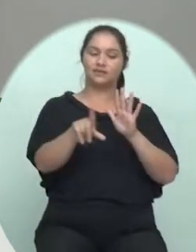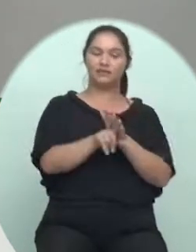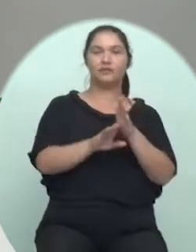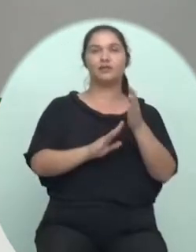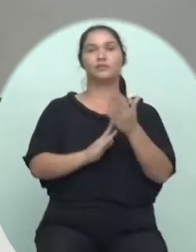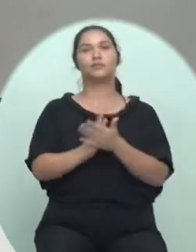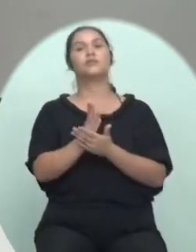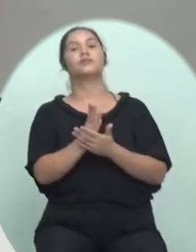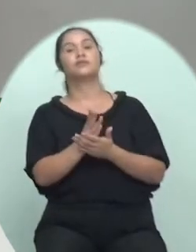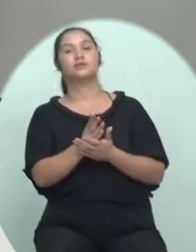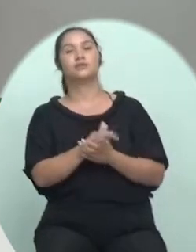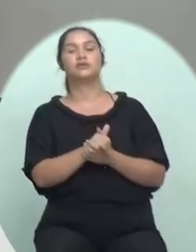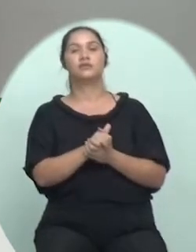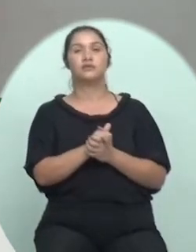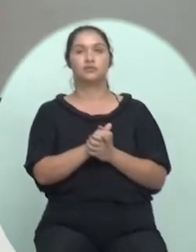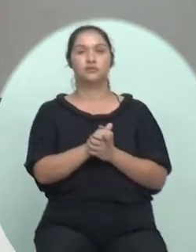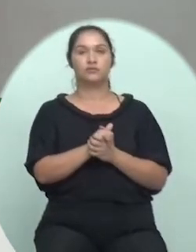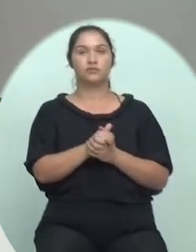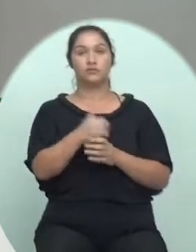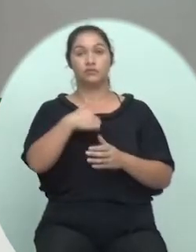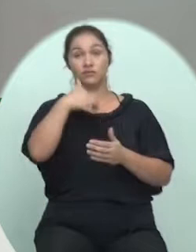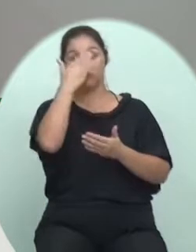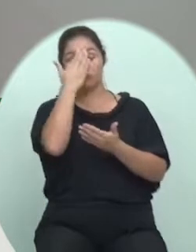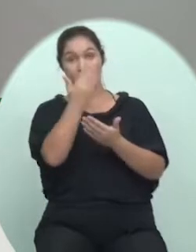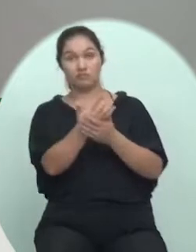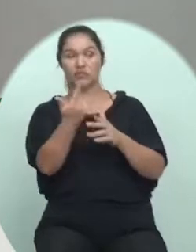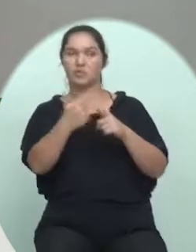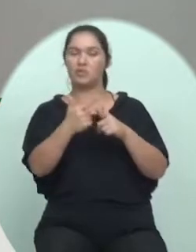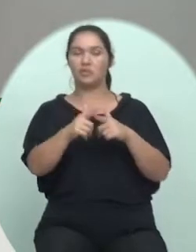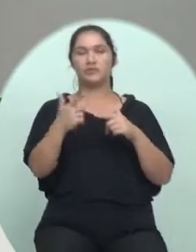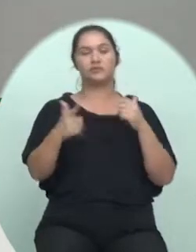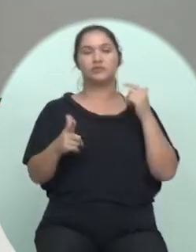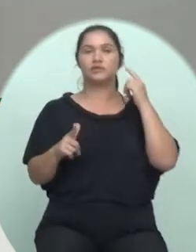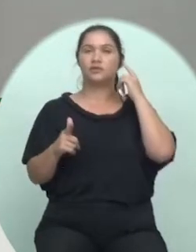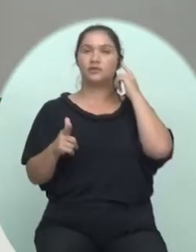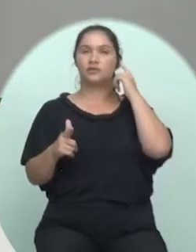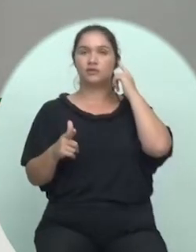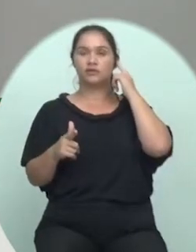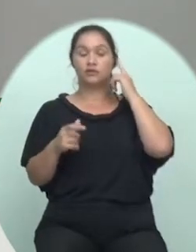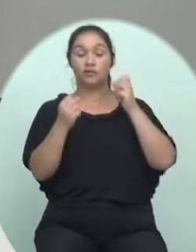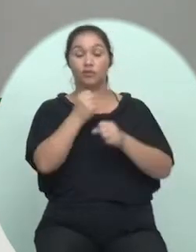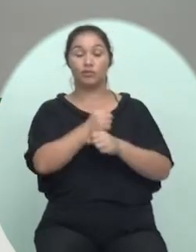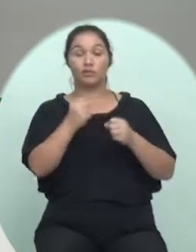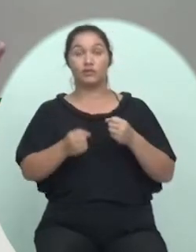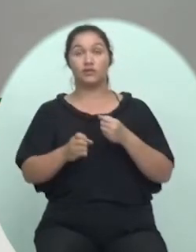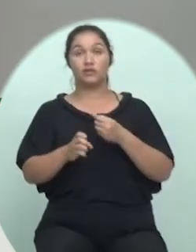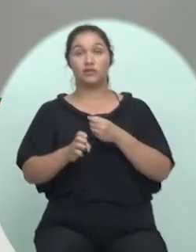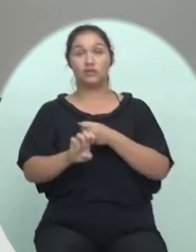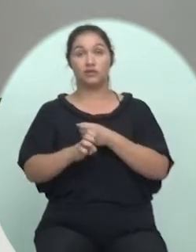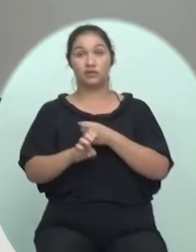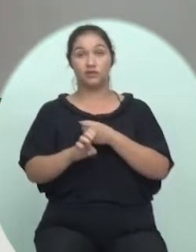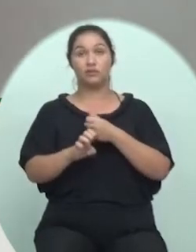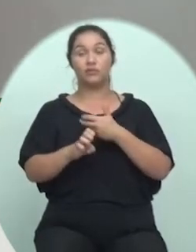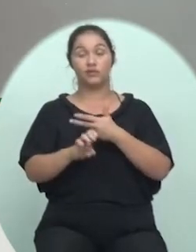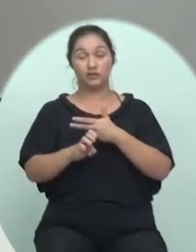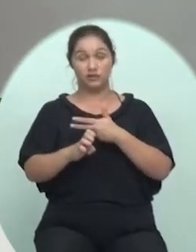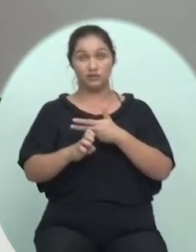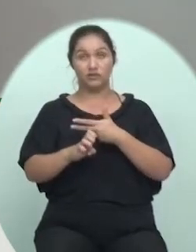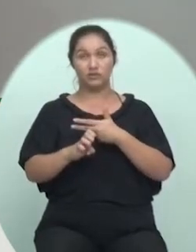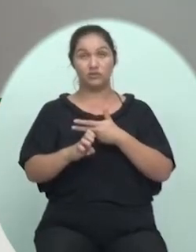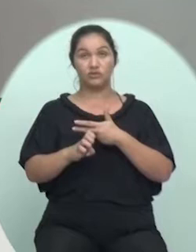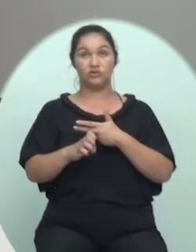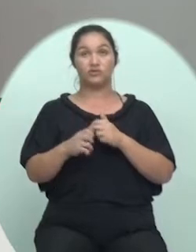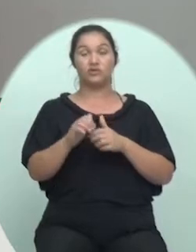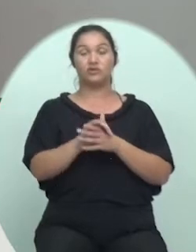mas acredito que não tenha problema, é uma causa de total interesse público, o Poder Executivo vai protocolar amanhã, no máximo depois de amanhã nessa